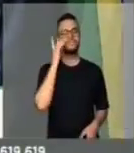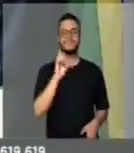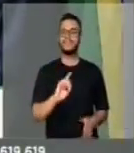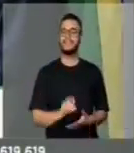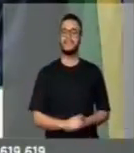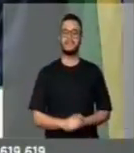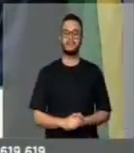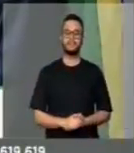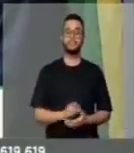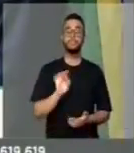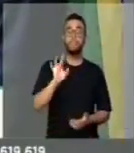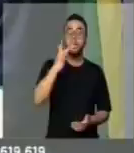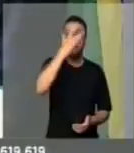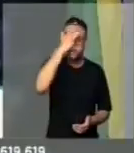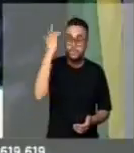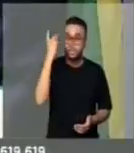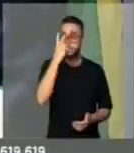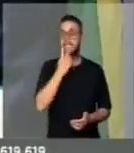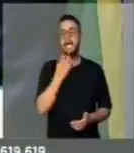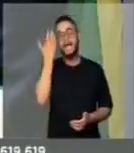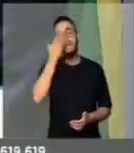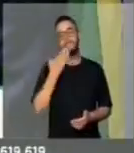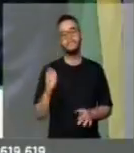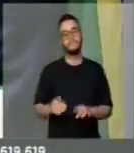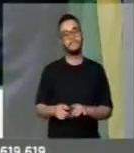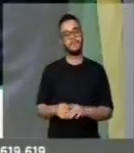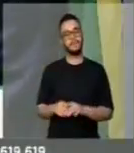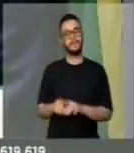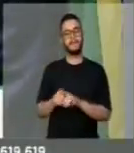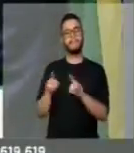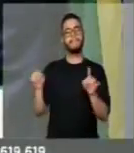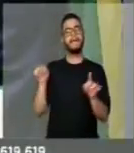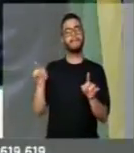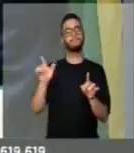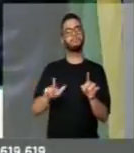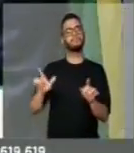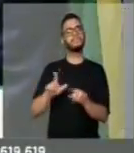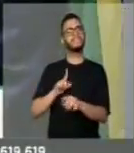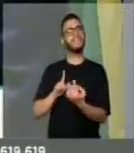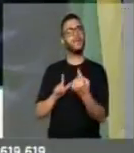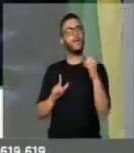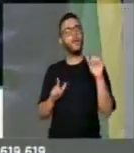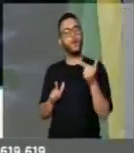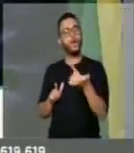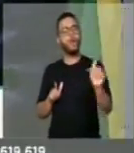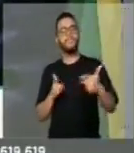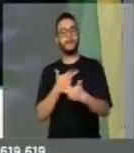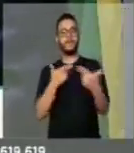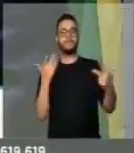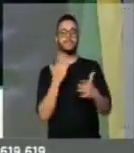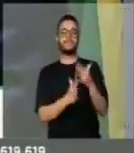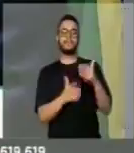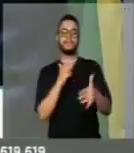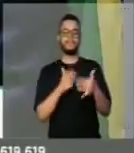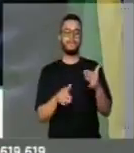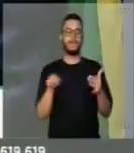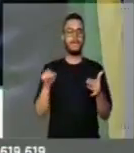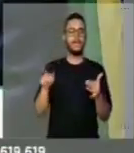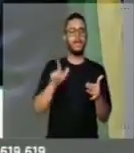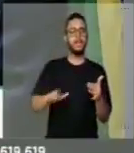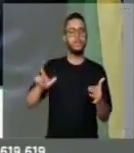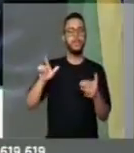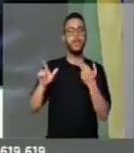É um poste. Mas ele tem outro poste que atrapalha mais ele hoje do que qualquer outro. Ele não poderá jamais